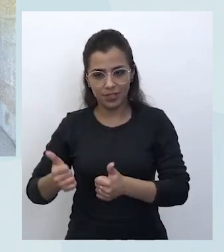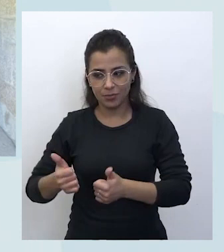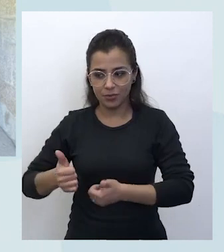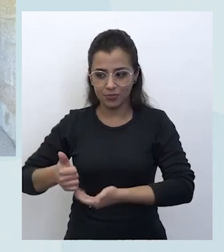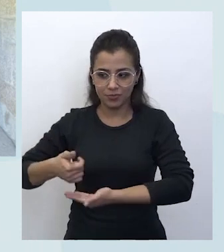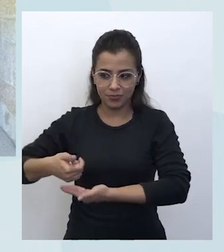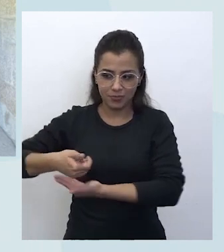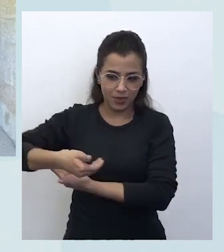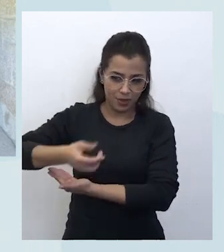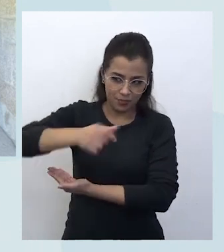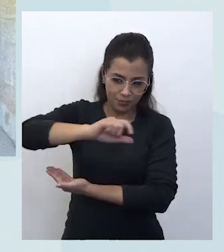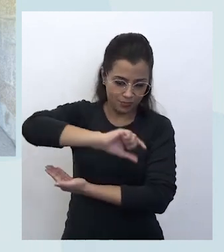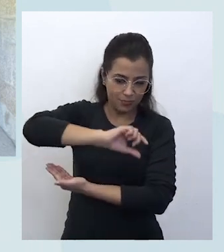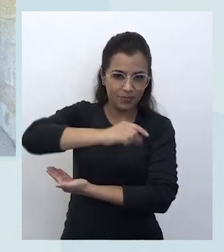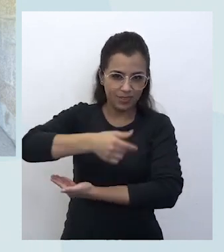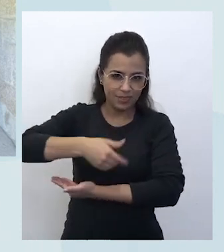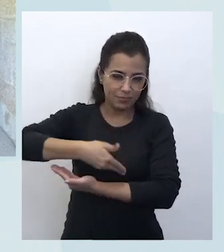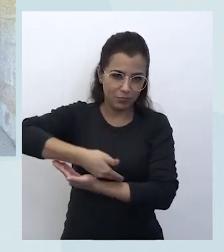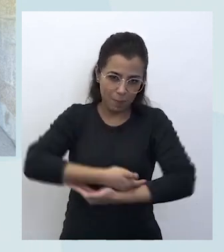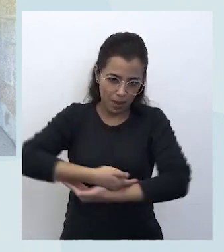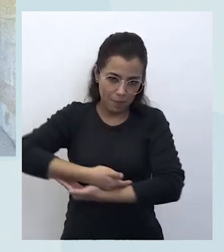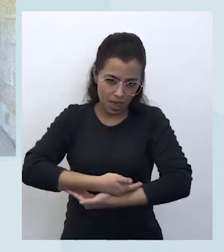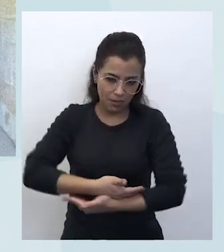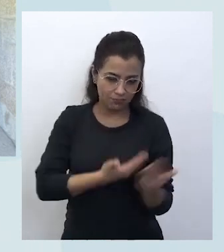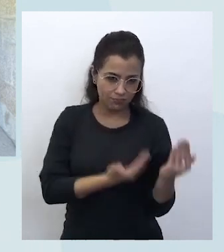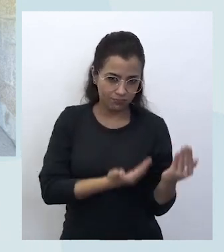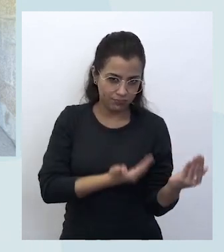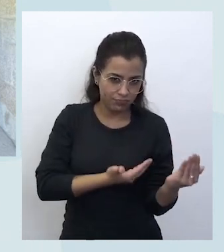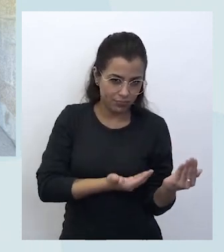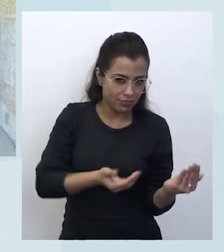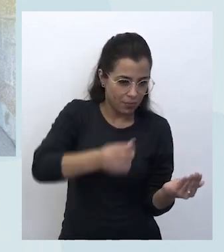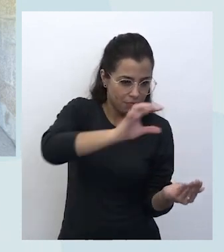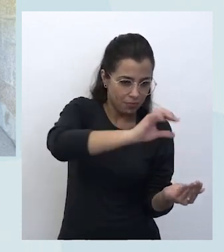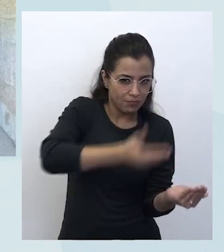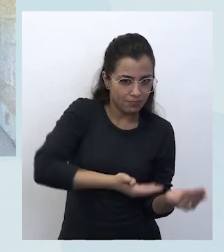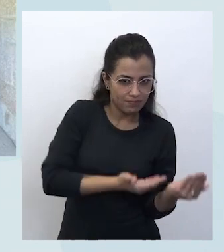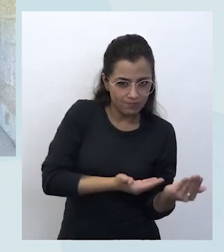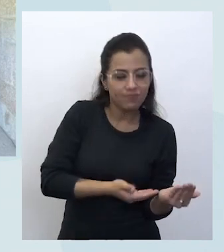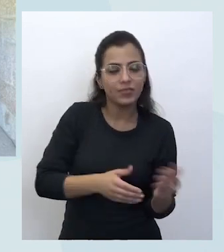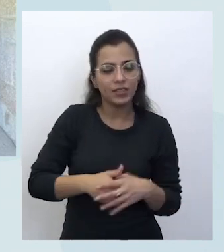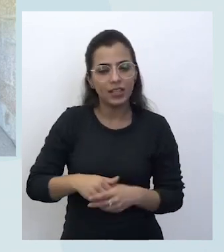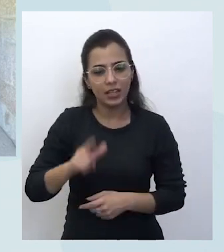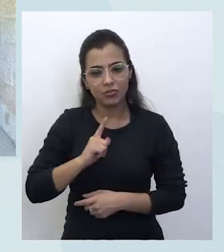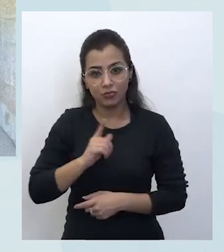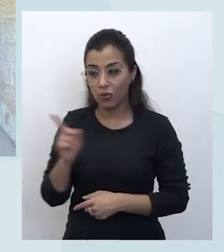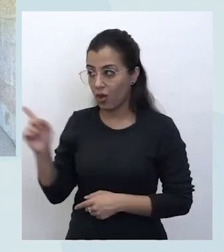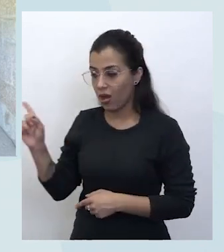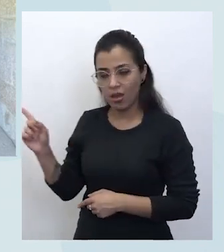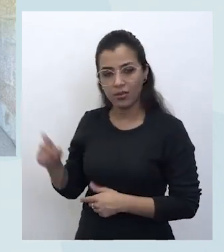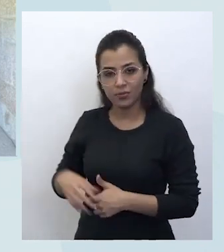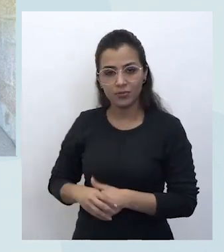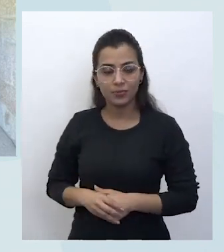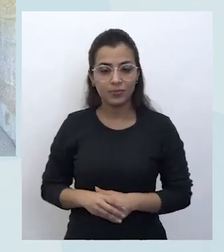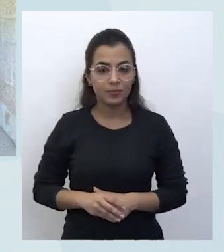Muitas casas hoje, né, da periferia têm um acabamento muito melhor do que um castelo